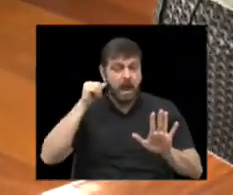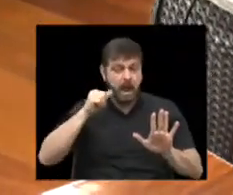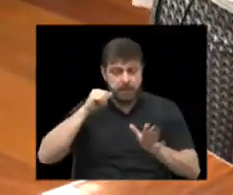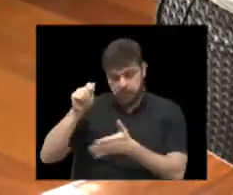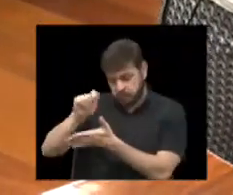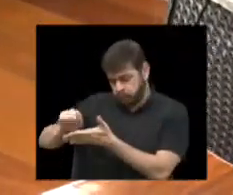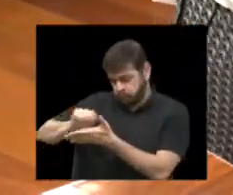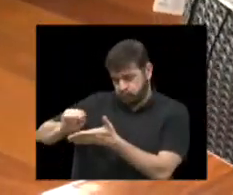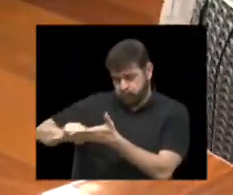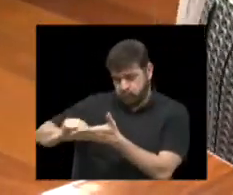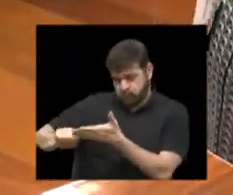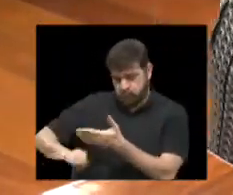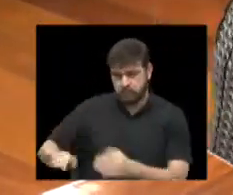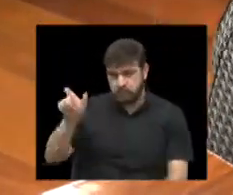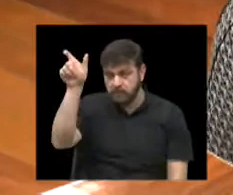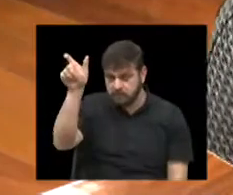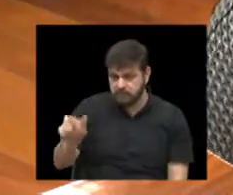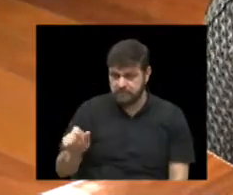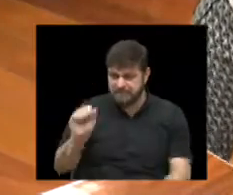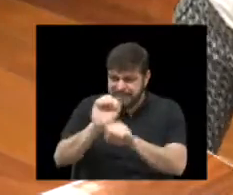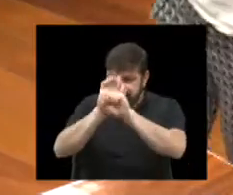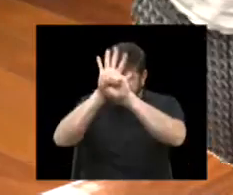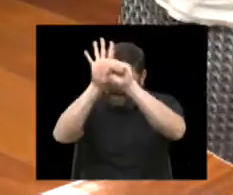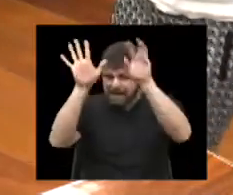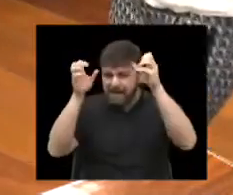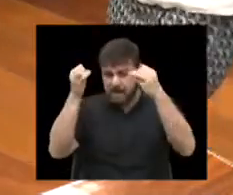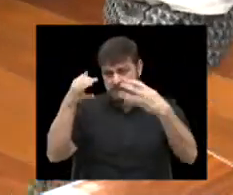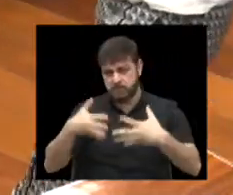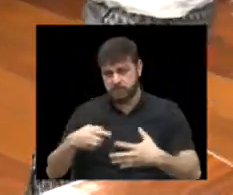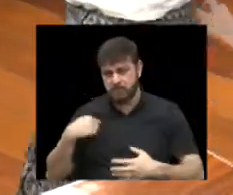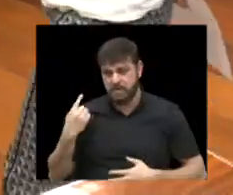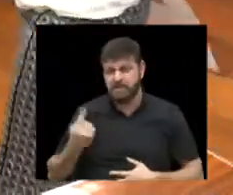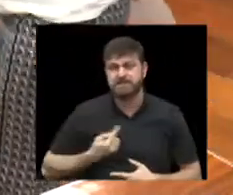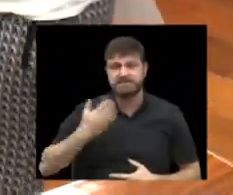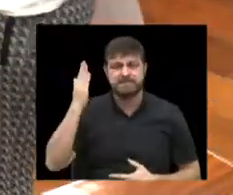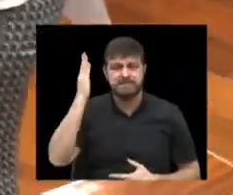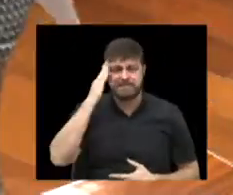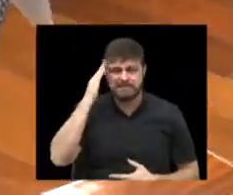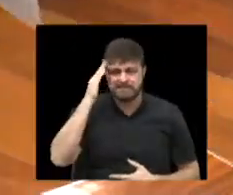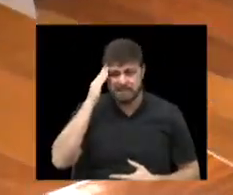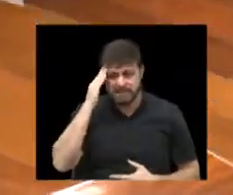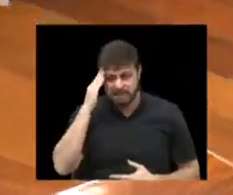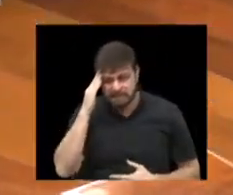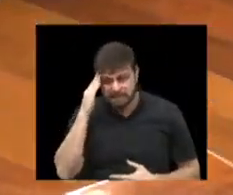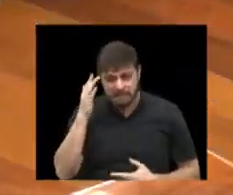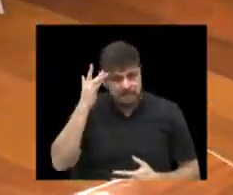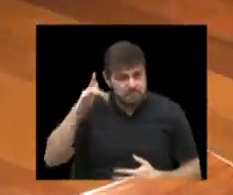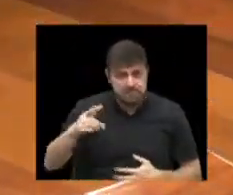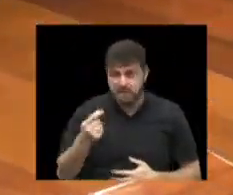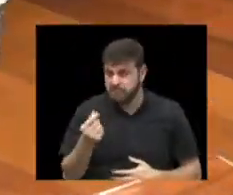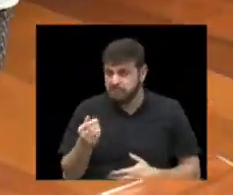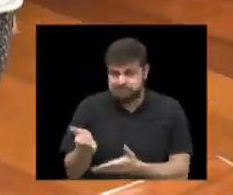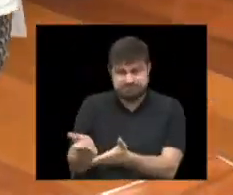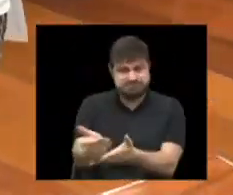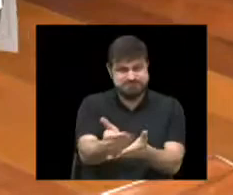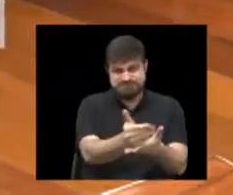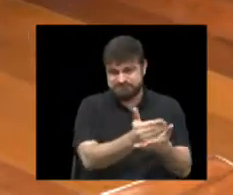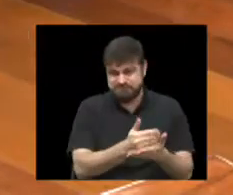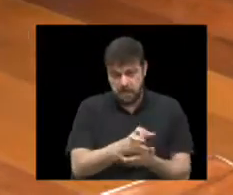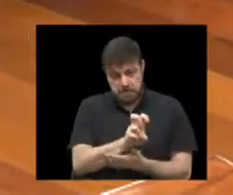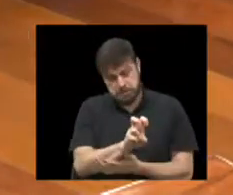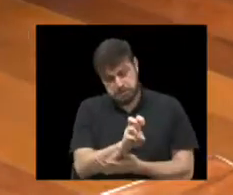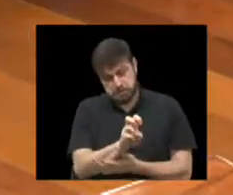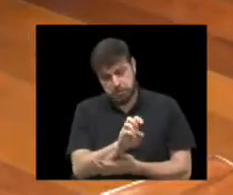Vossa Excelência colocou claramente, né, que isso aqui é uma previsão orçamentária. Se vai se arrecadar 5 bilhões e alguma coisa ou